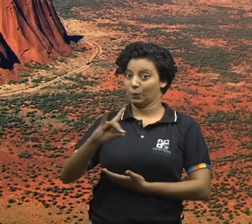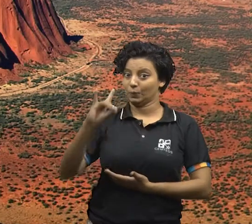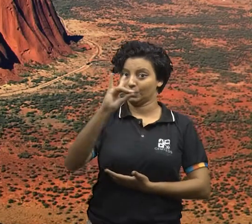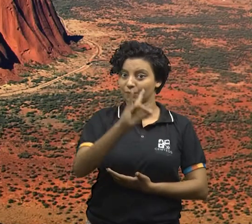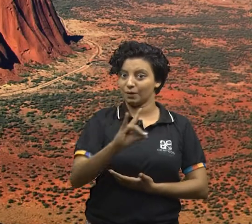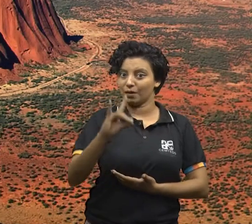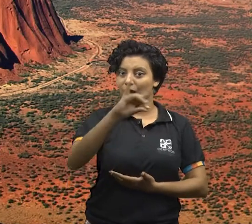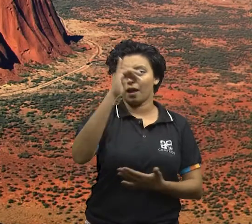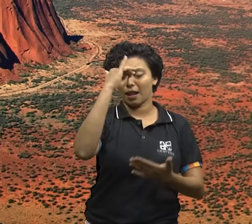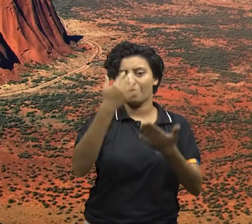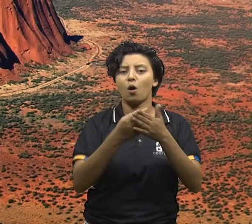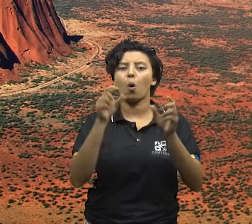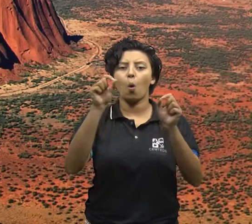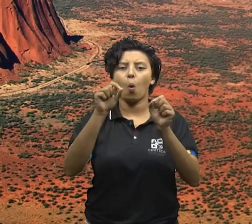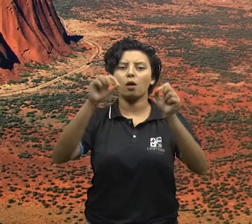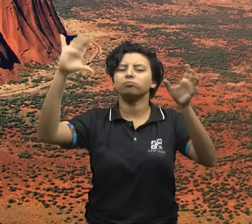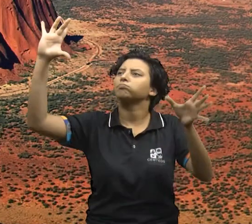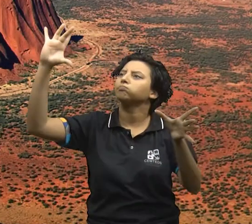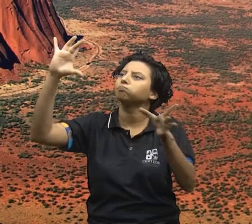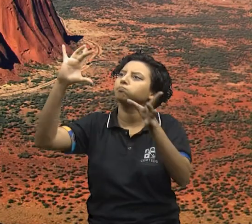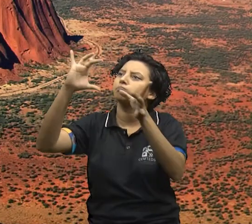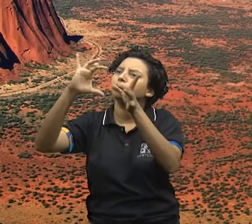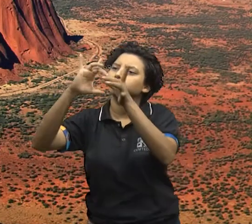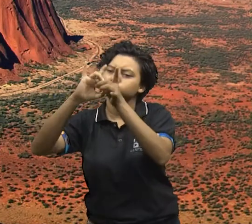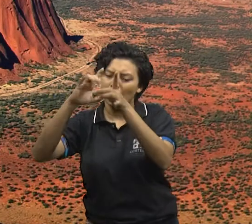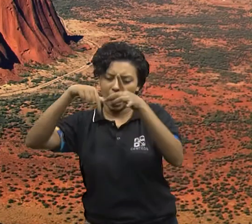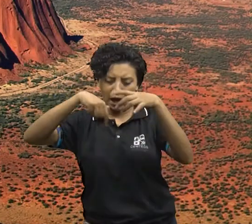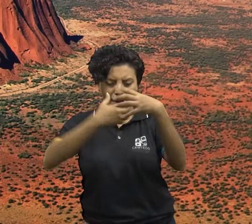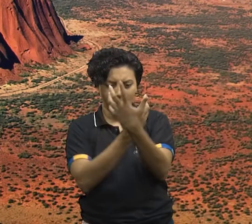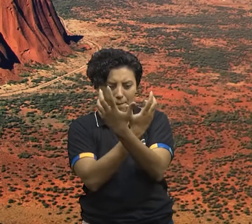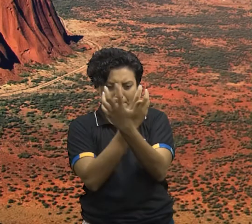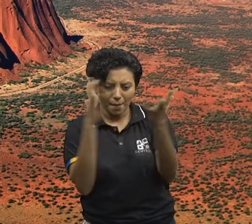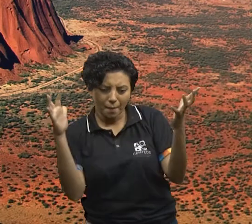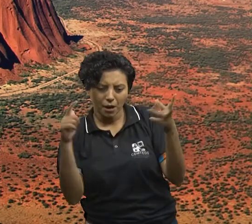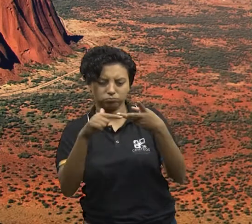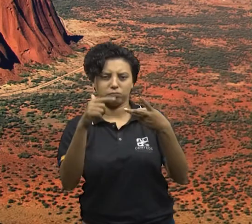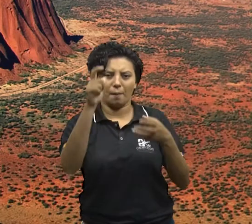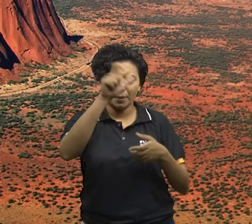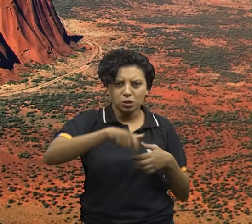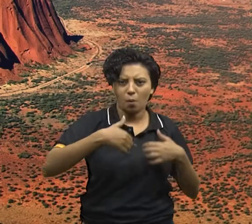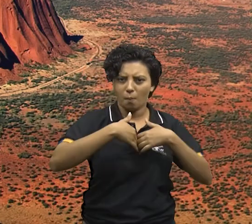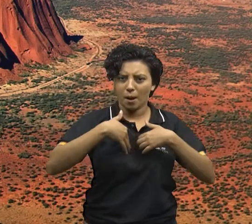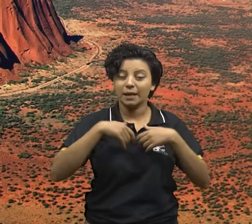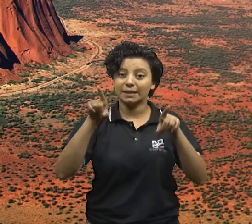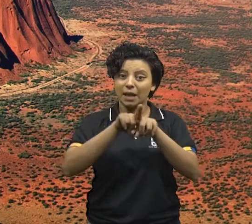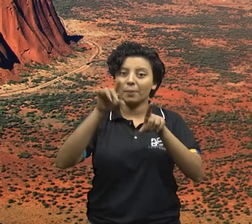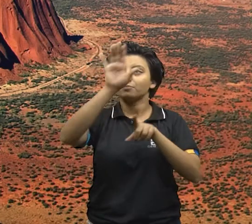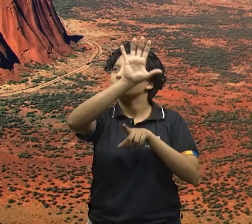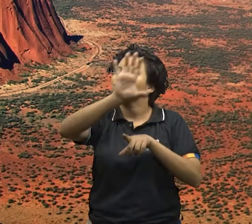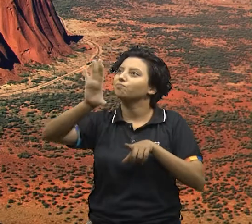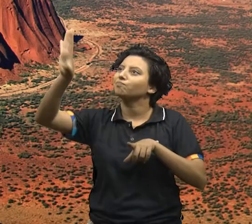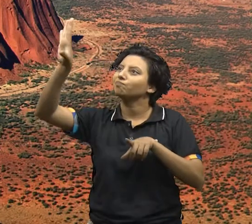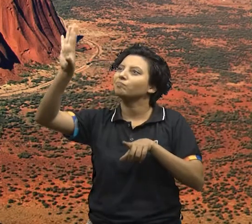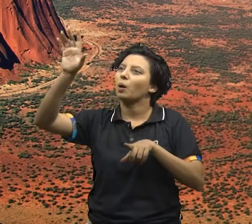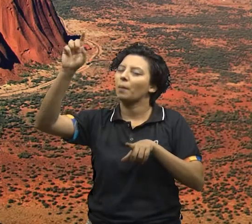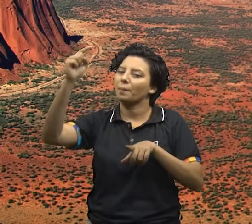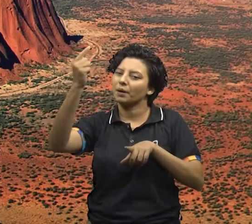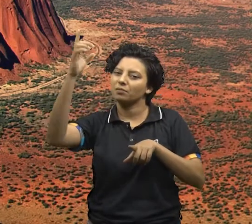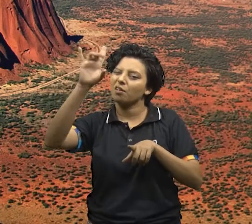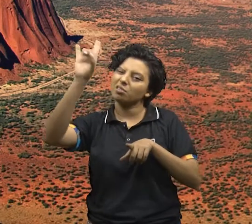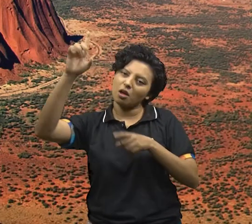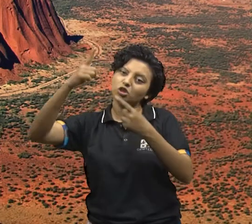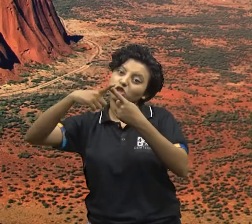muito na união entre o ser superior e todos os seres da natureza. Nesse sentido, o homem não é superior